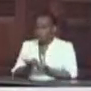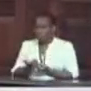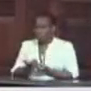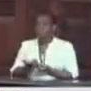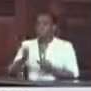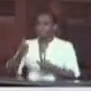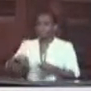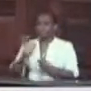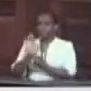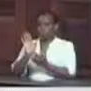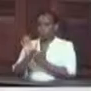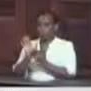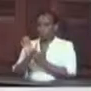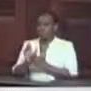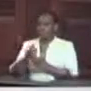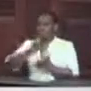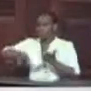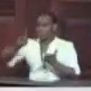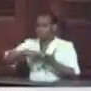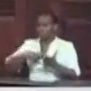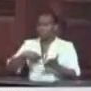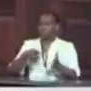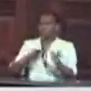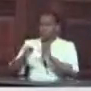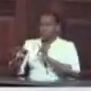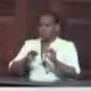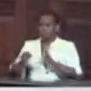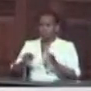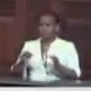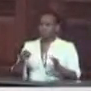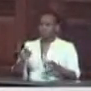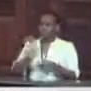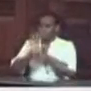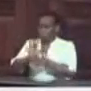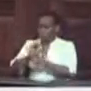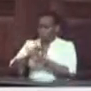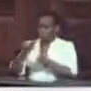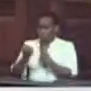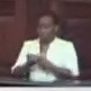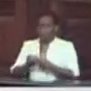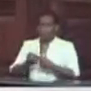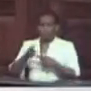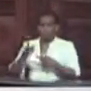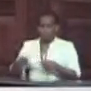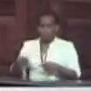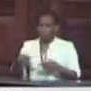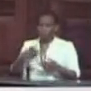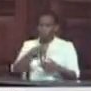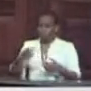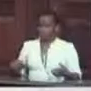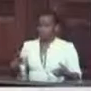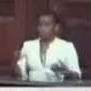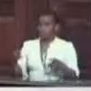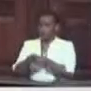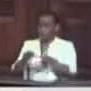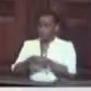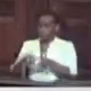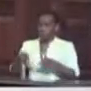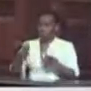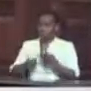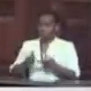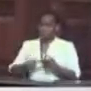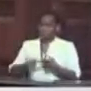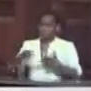foi essa proposta de eliminar com este grande grande benefício social que só corre quem mais precisa segundo seu presidente